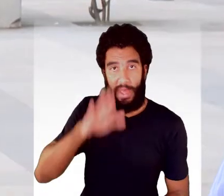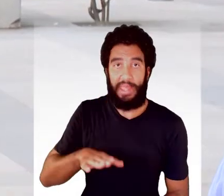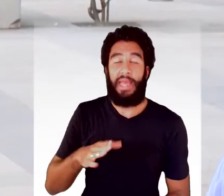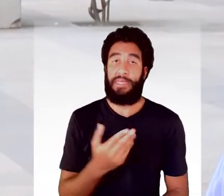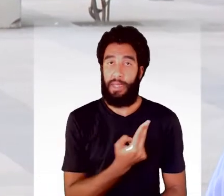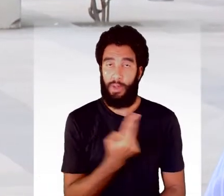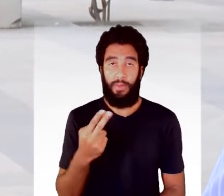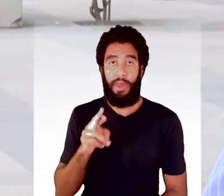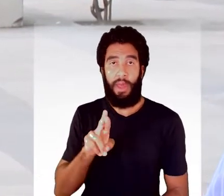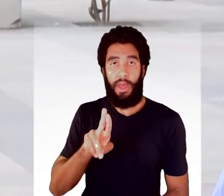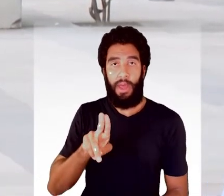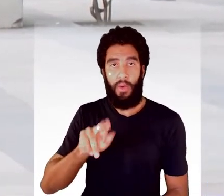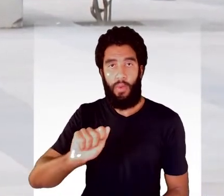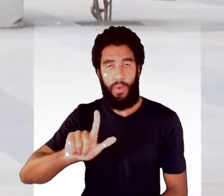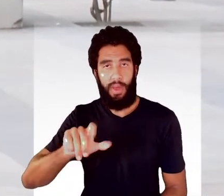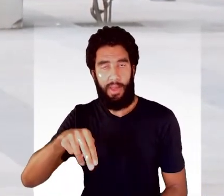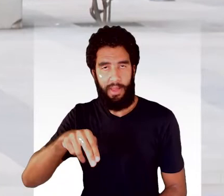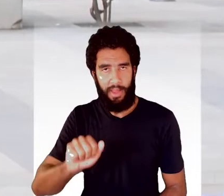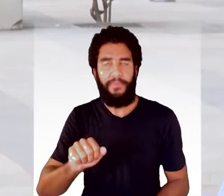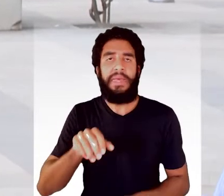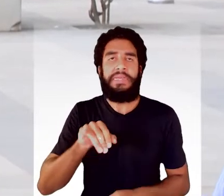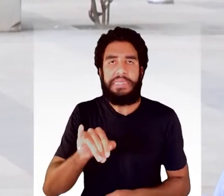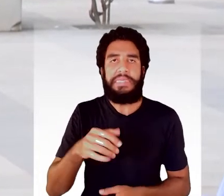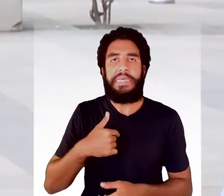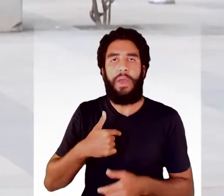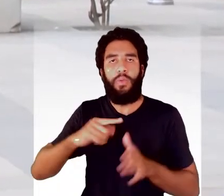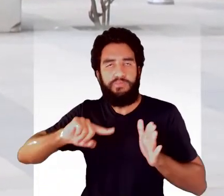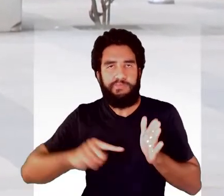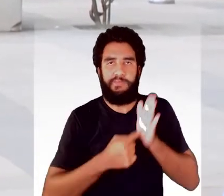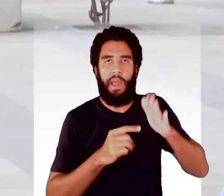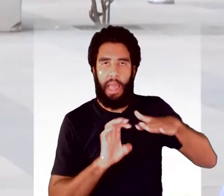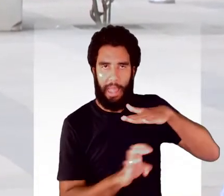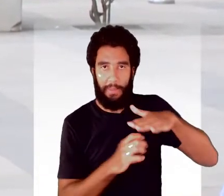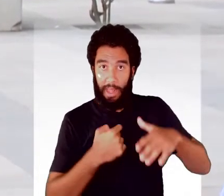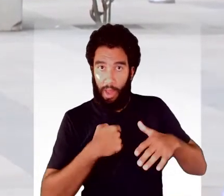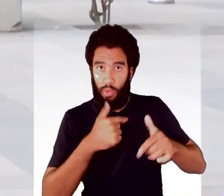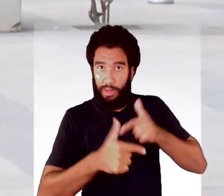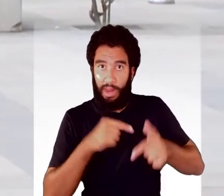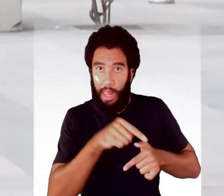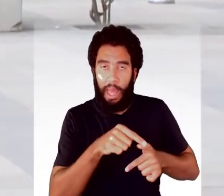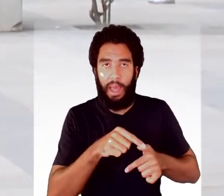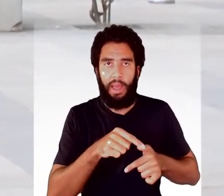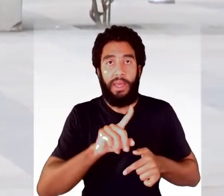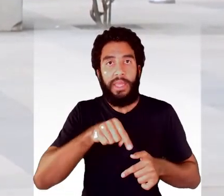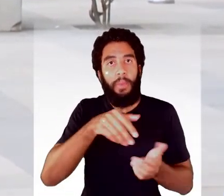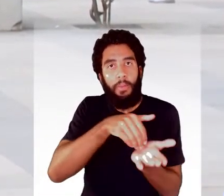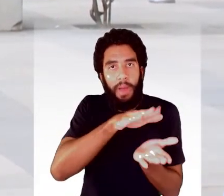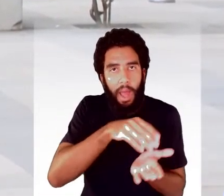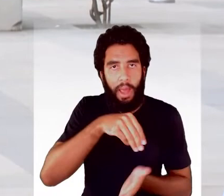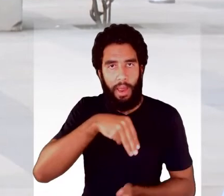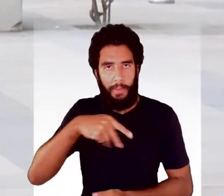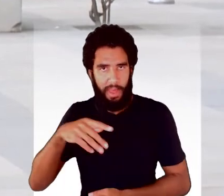Boa tarde, meu nome é Rauana Cardoso, eu sou publicitária. Se eu denunciar a empresa que eu trabalho e for demitida por isso,